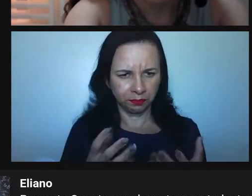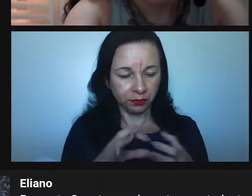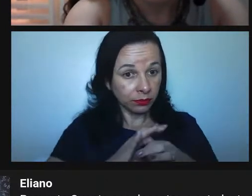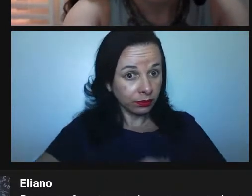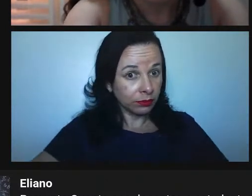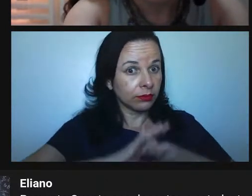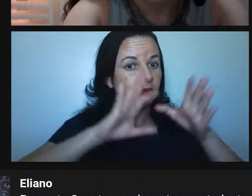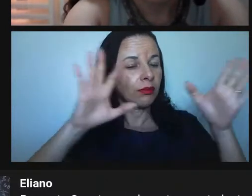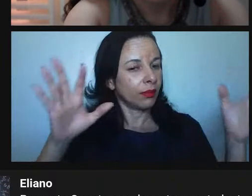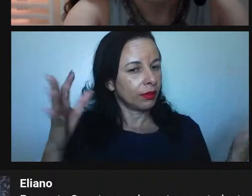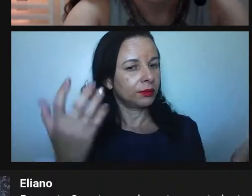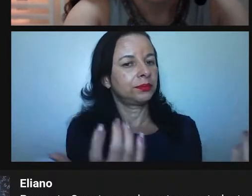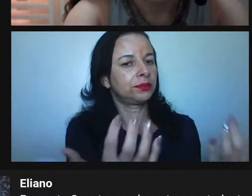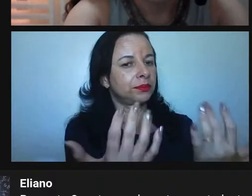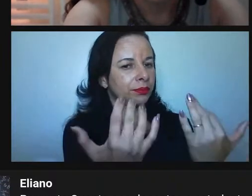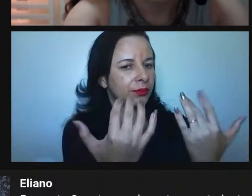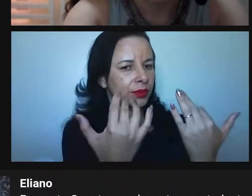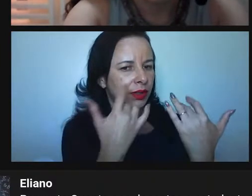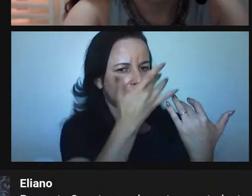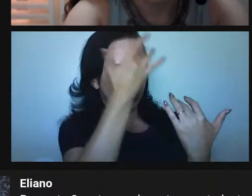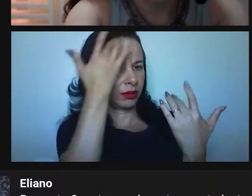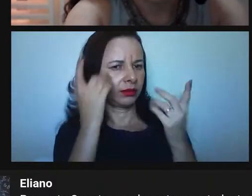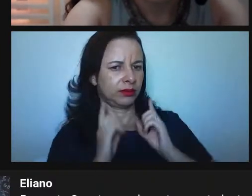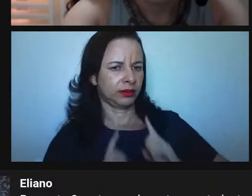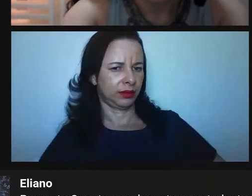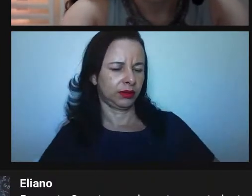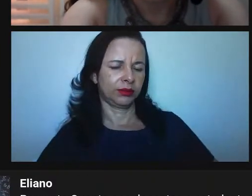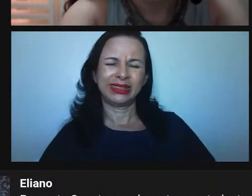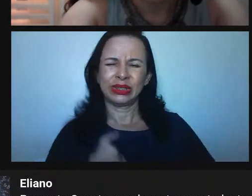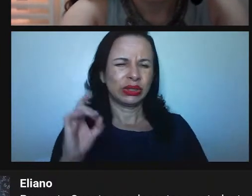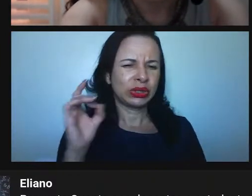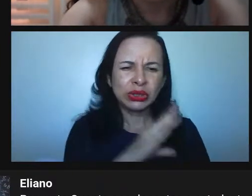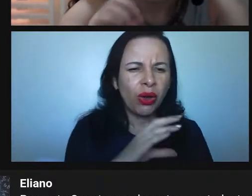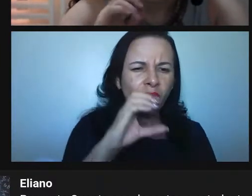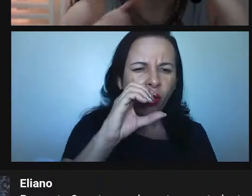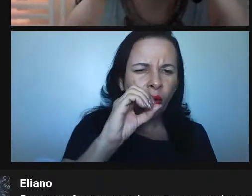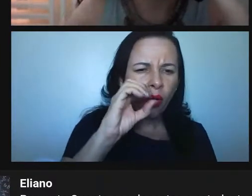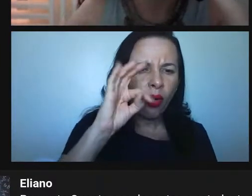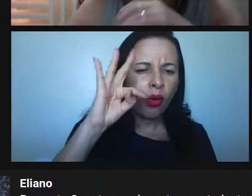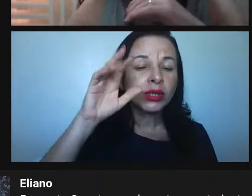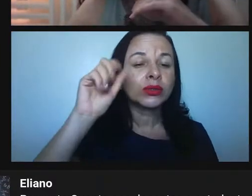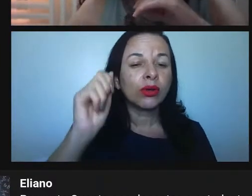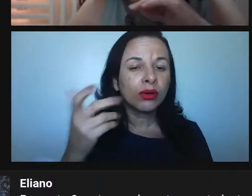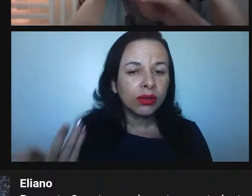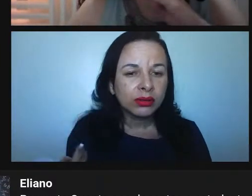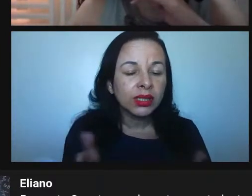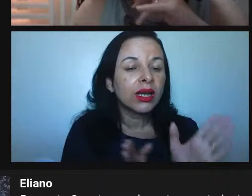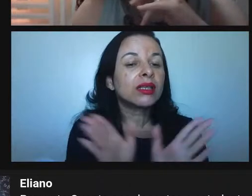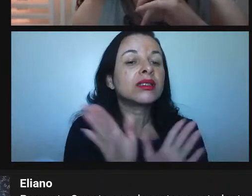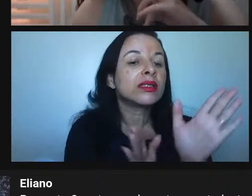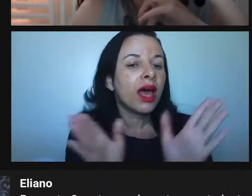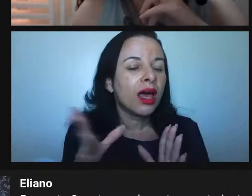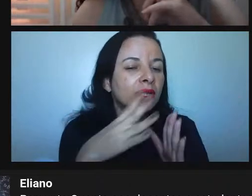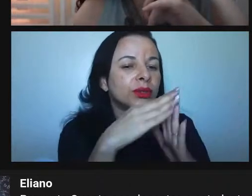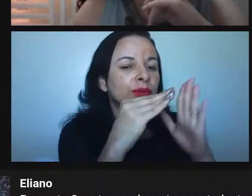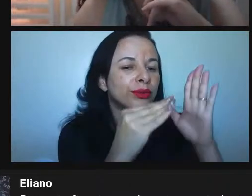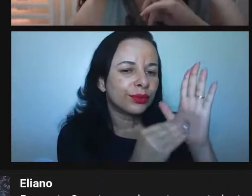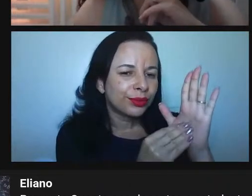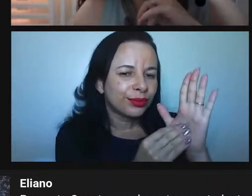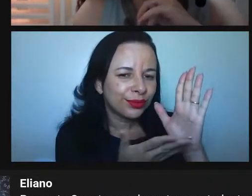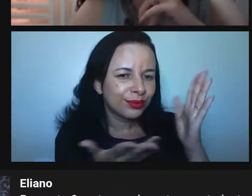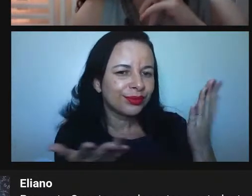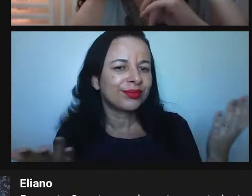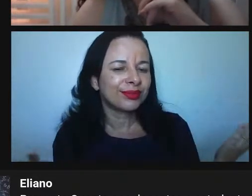escolas Mas será que as cotas sua mente são suficientes e o acesso esse conteúdo Será que os